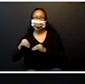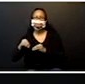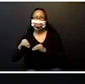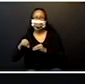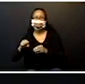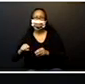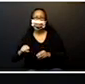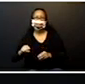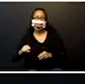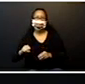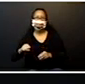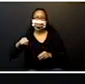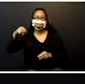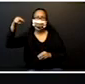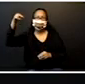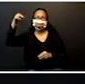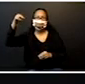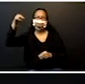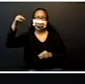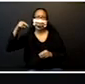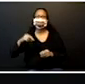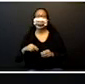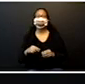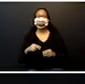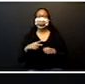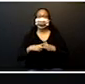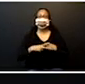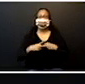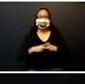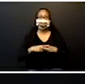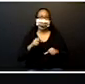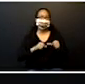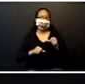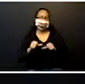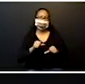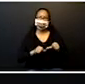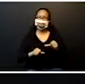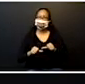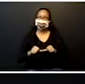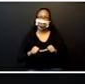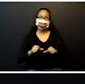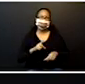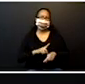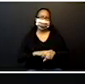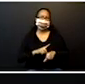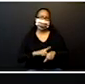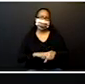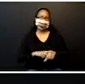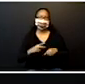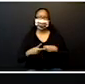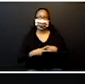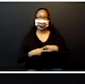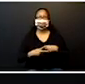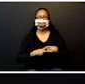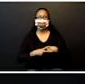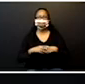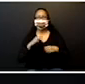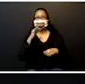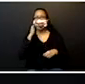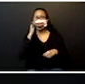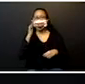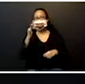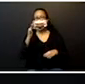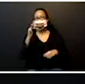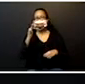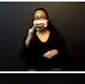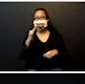terminação em o, u, ou seja, o verbo vai variar de acordo com o tempo verbal. No futuro,